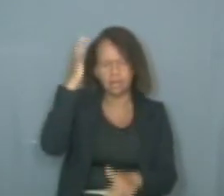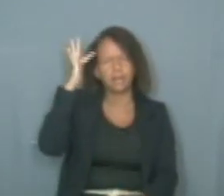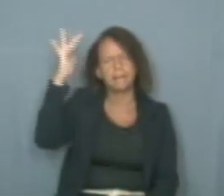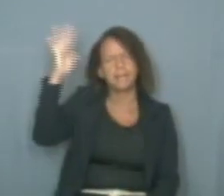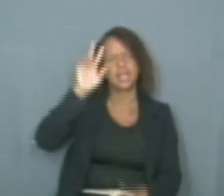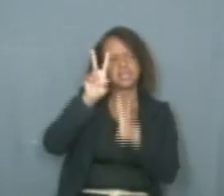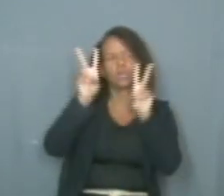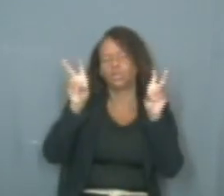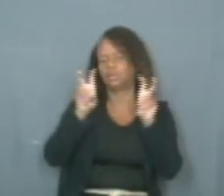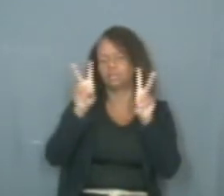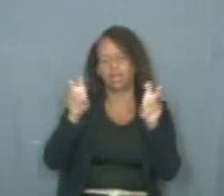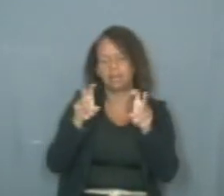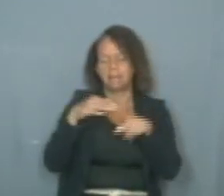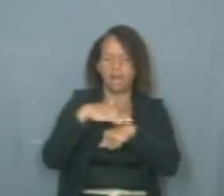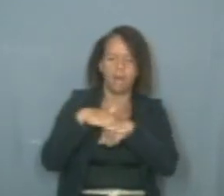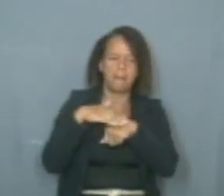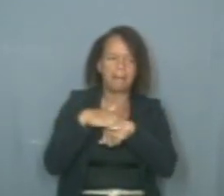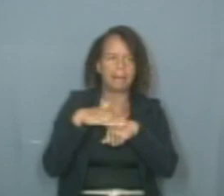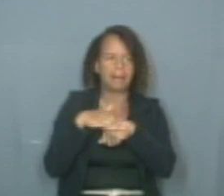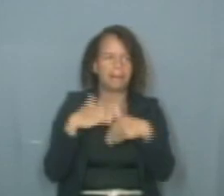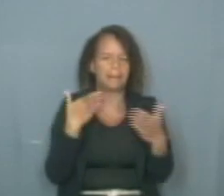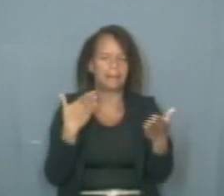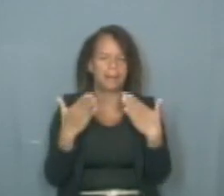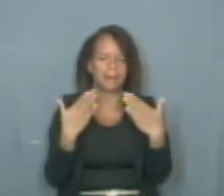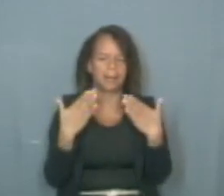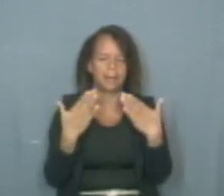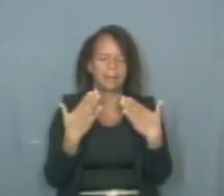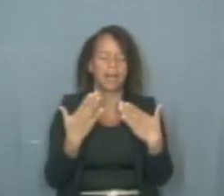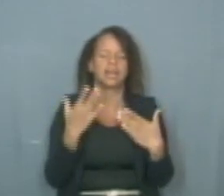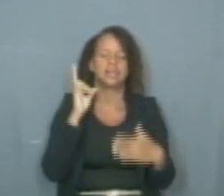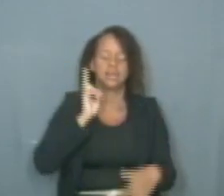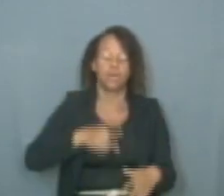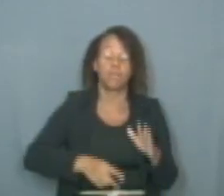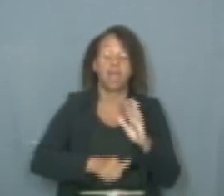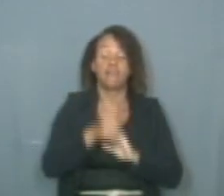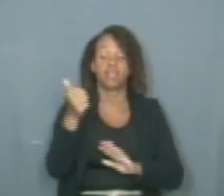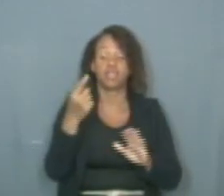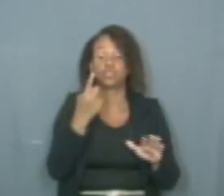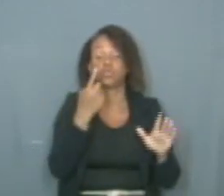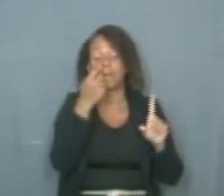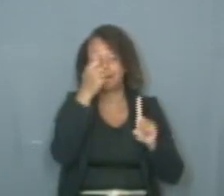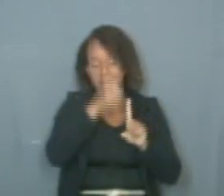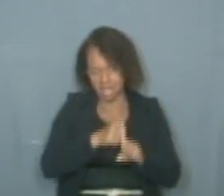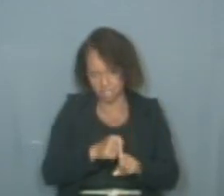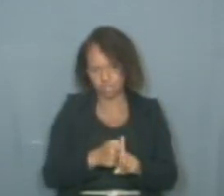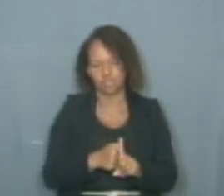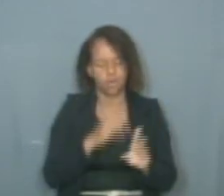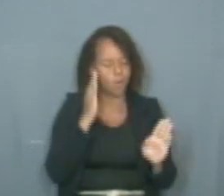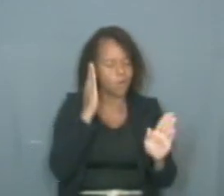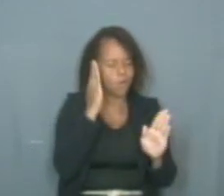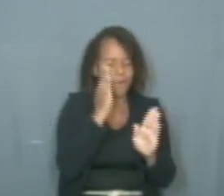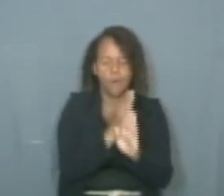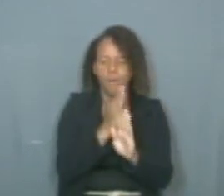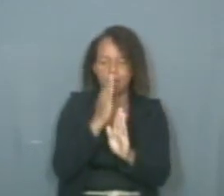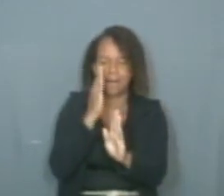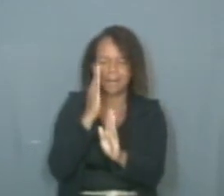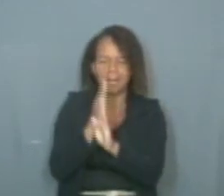tema, para conversar uma vez por mês. E tem feito encontros